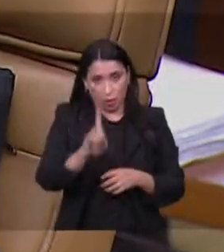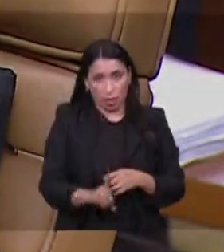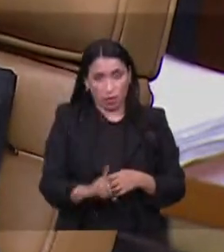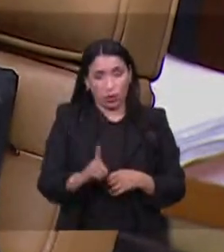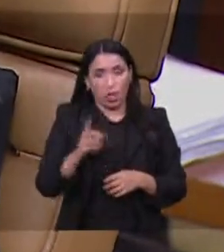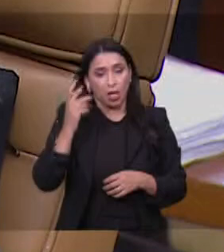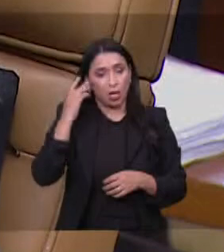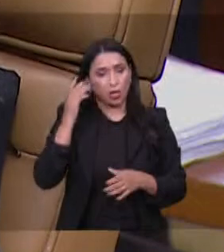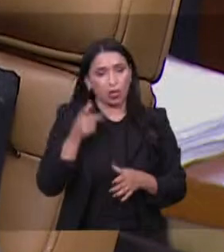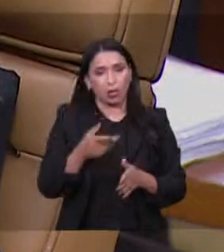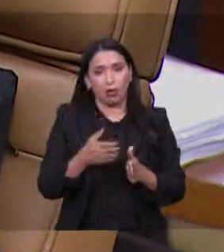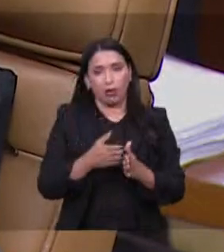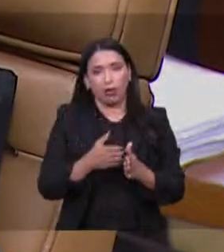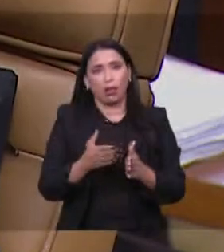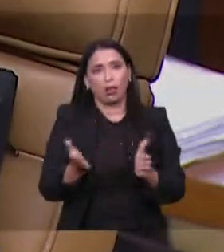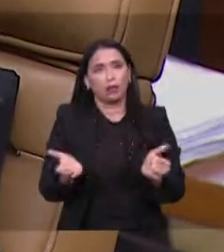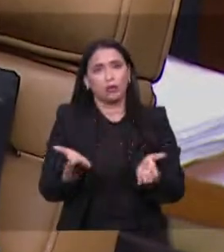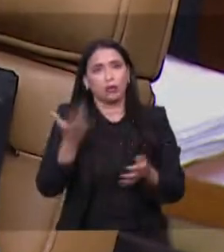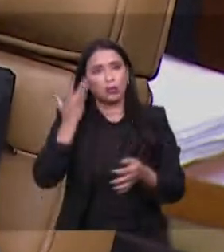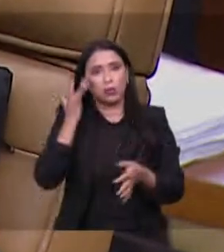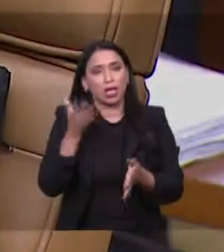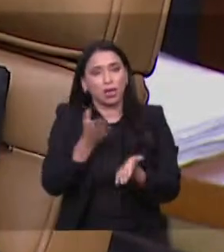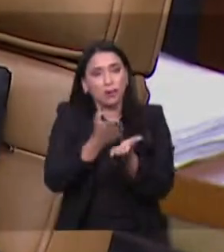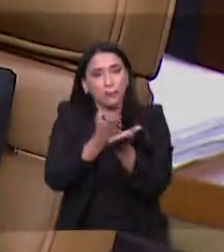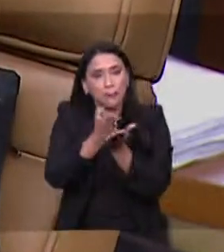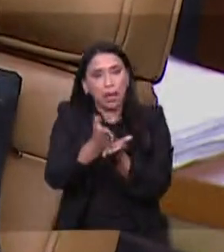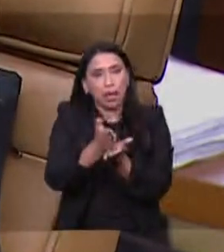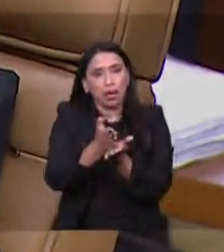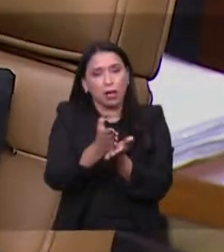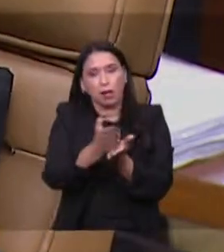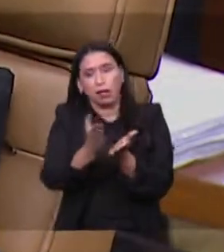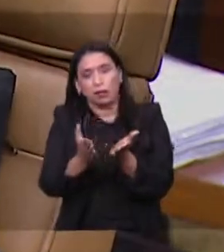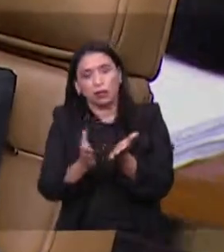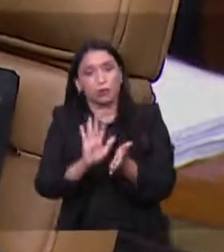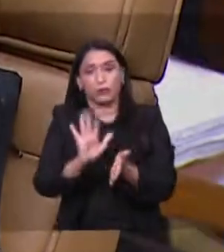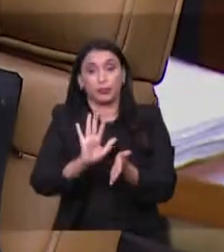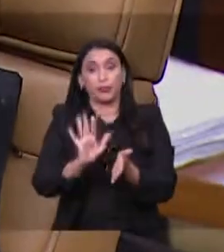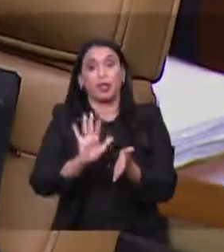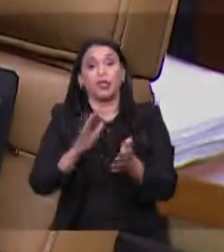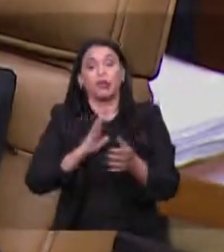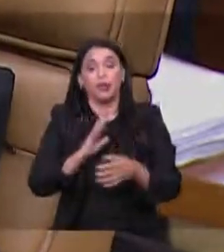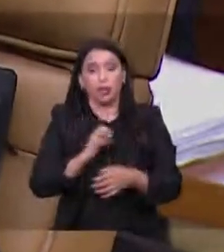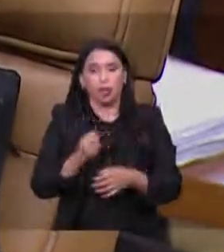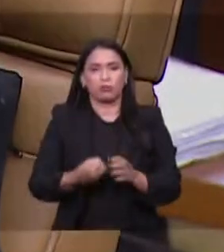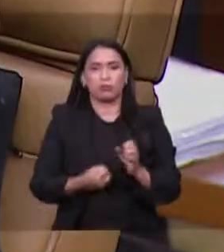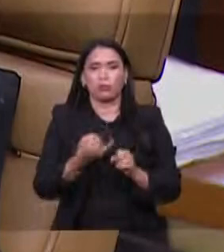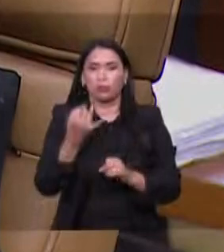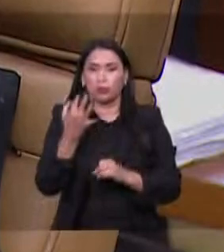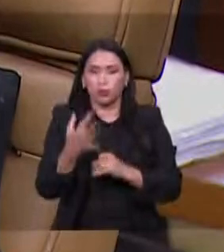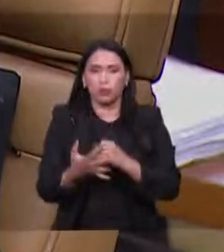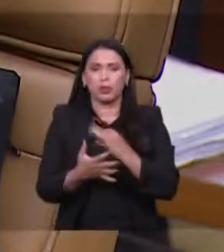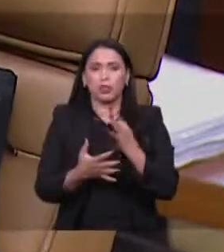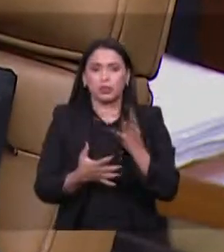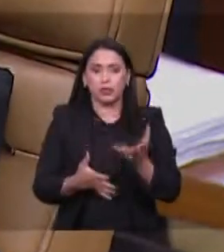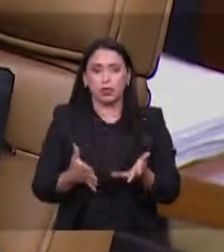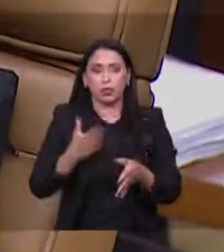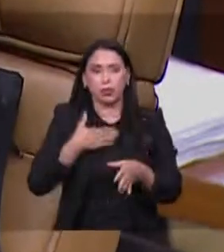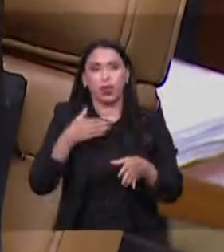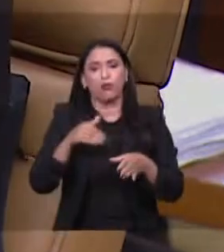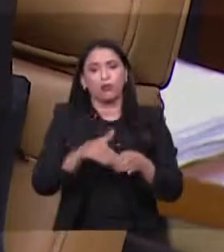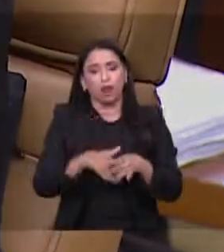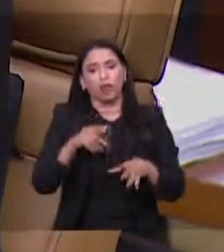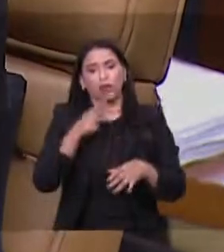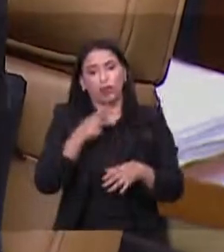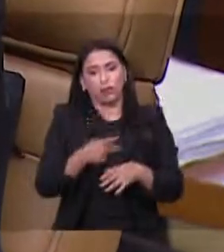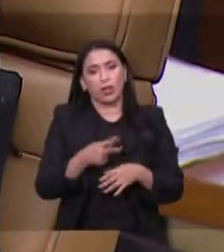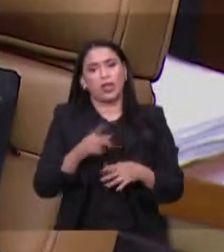a minha coerência. Eu, por inúmeras vezes, e no voto, mencionei que tinha preocupação